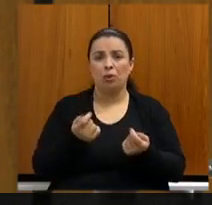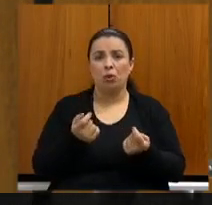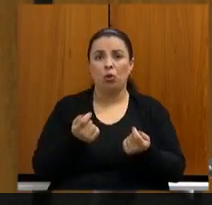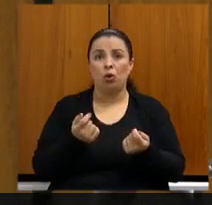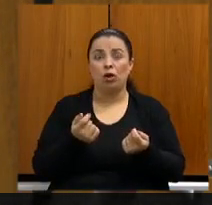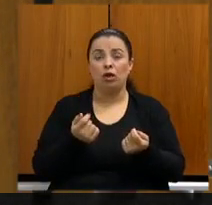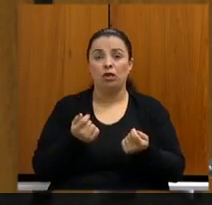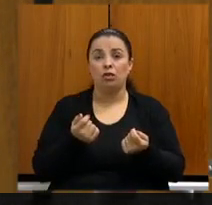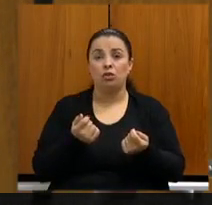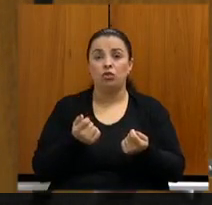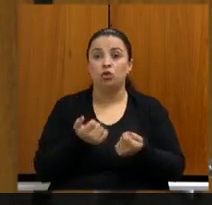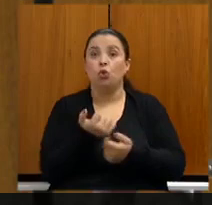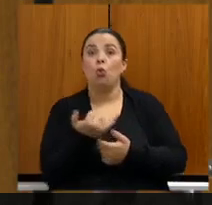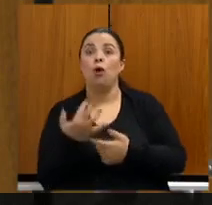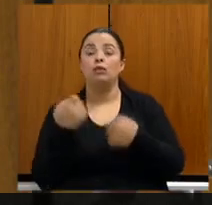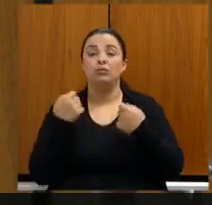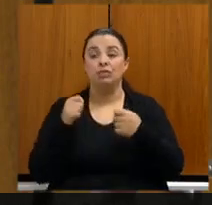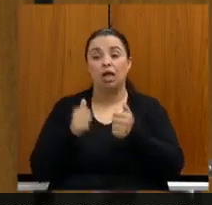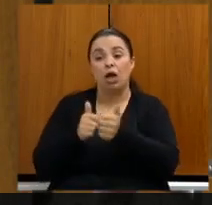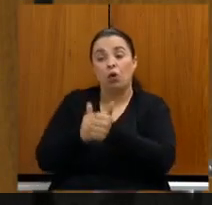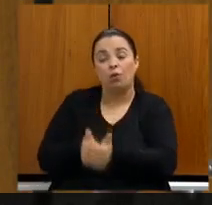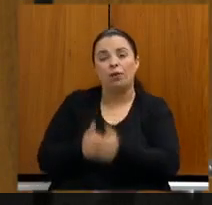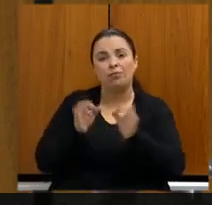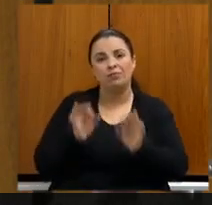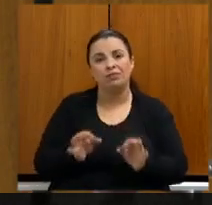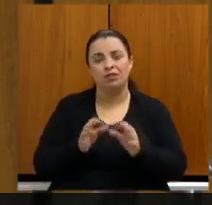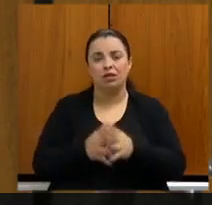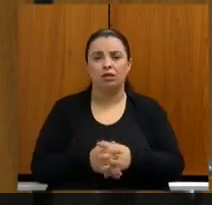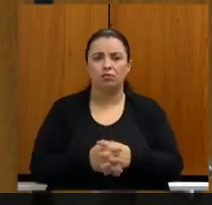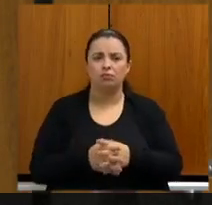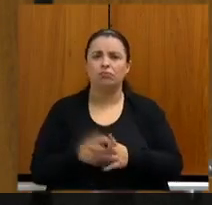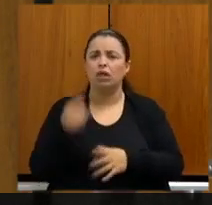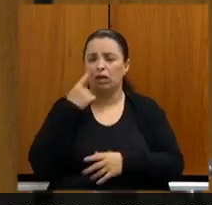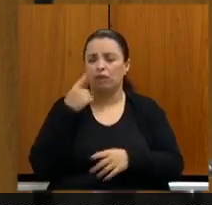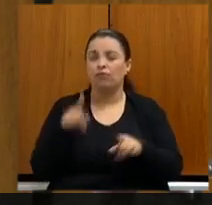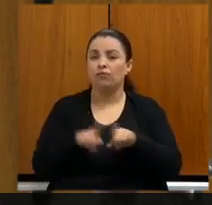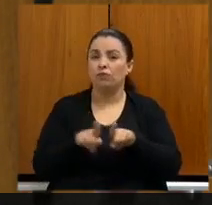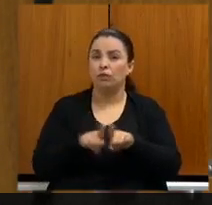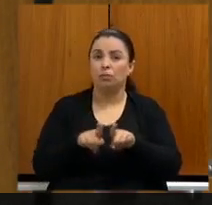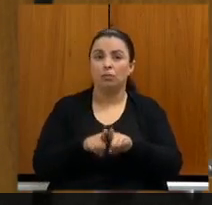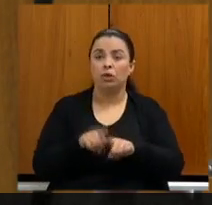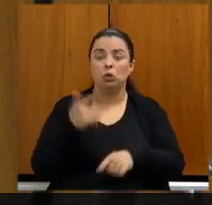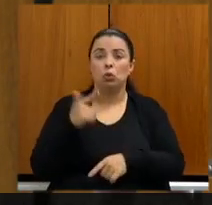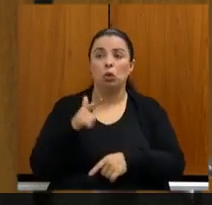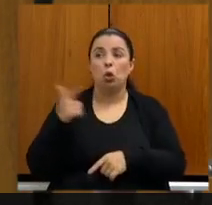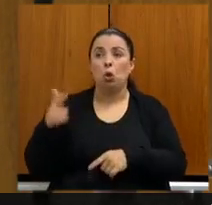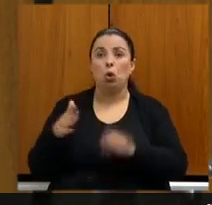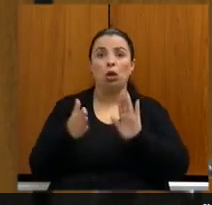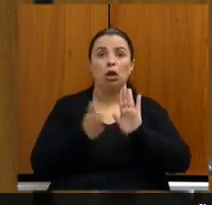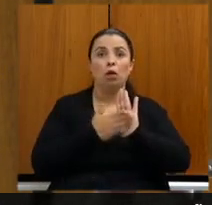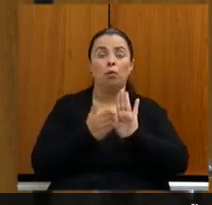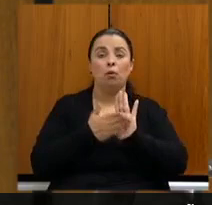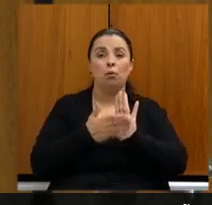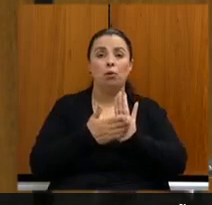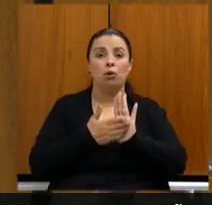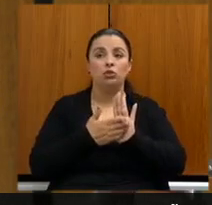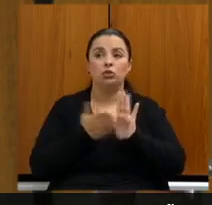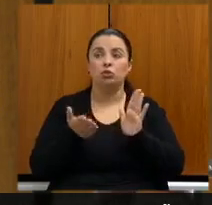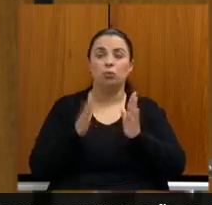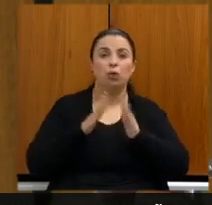o o acompanhar né ao mesmo tempo a gente vê que não tem nenhuma outra proposta de